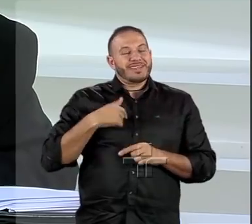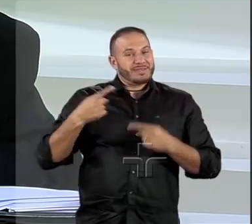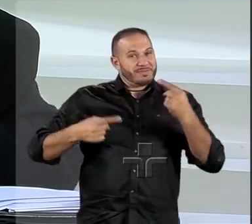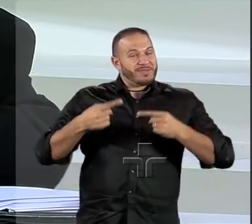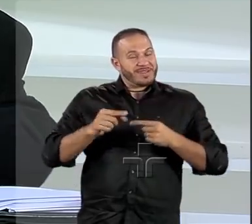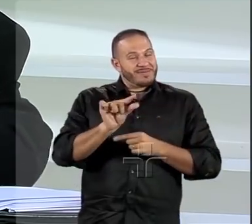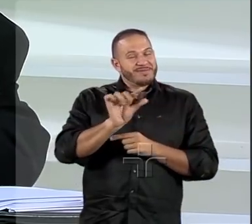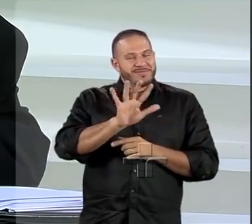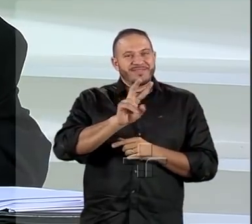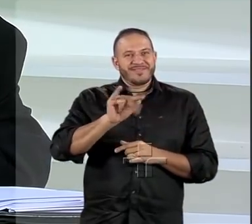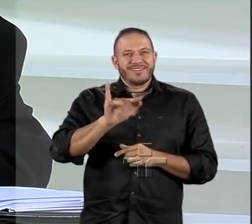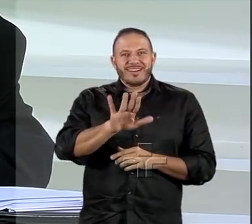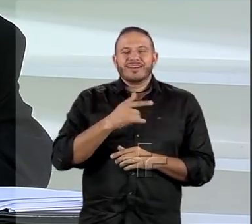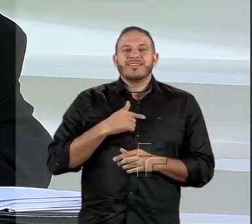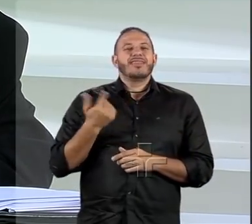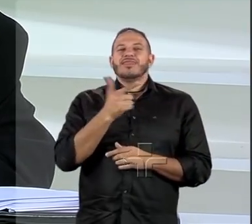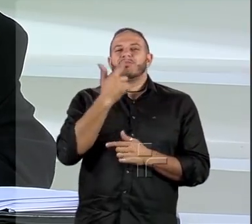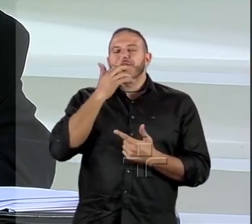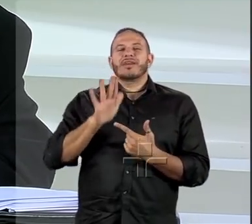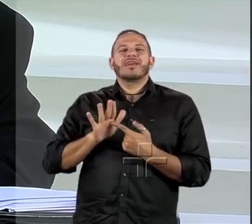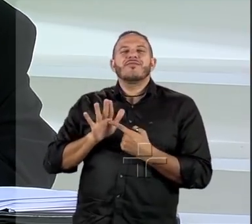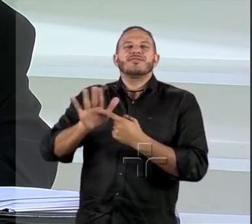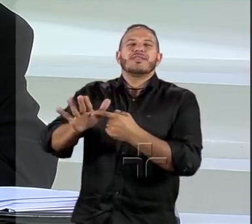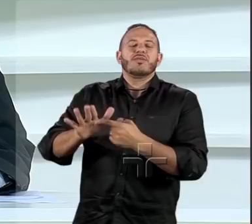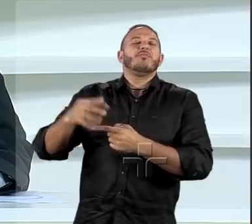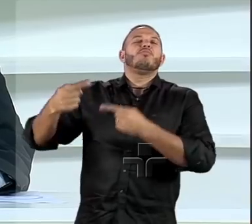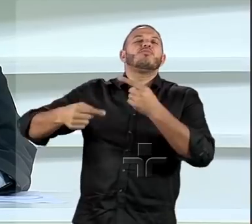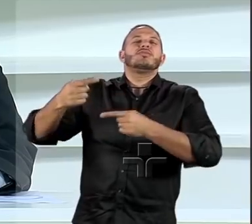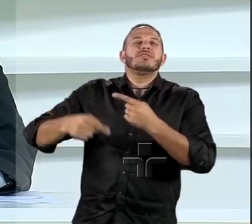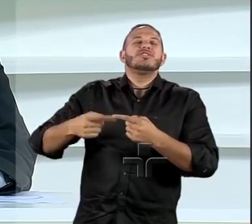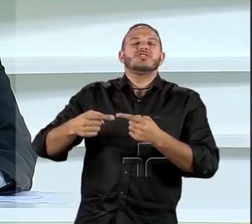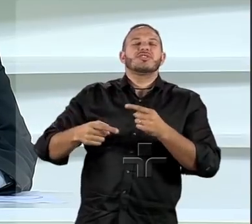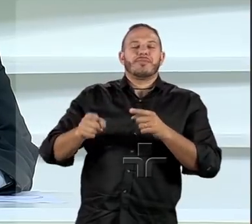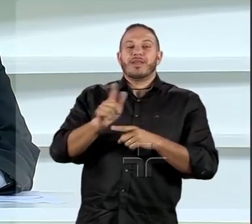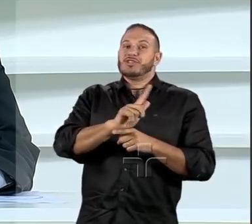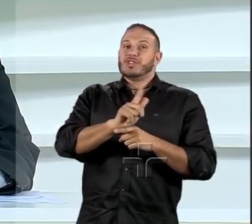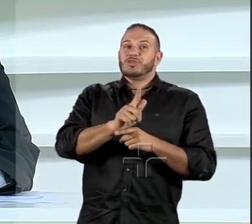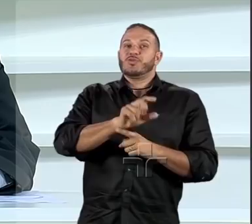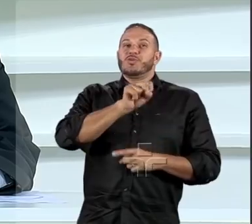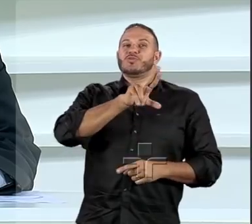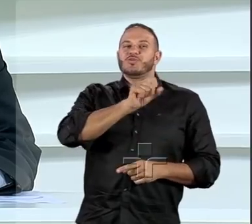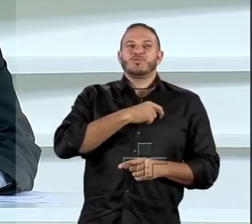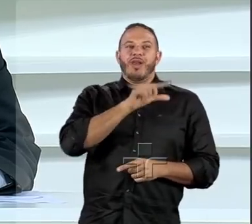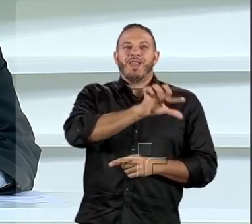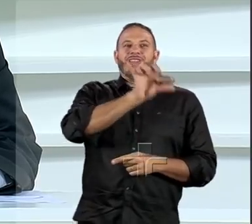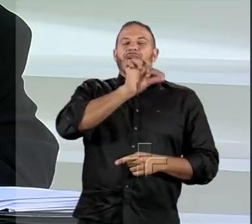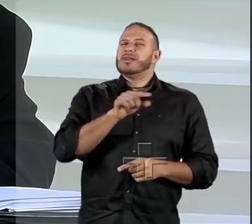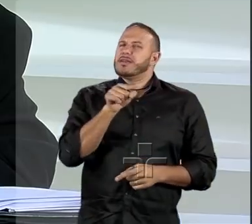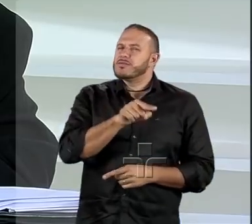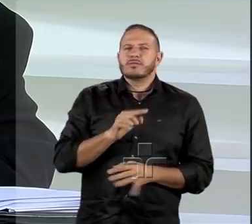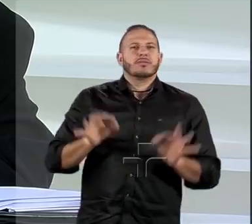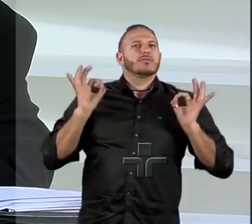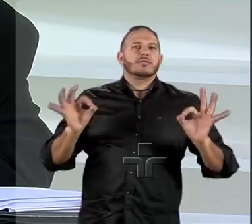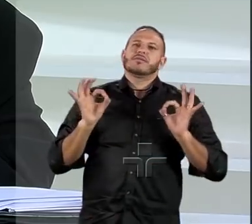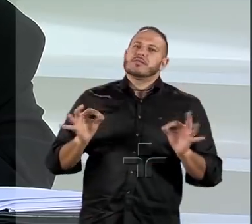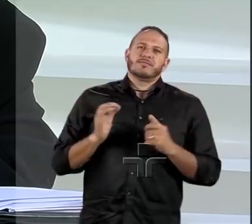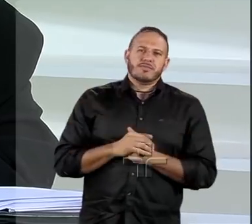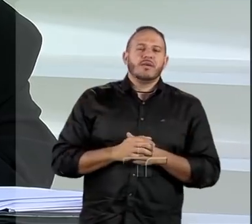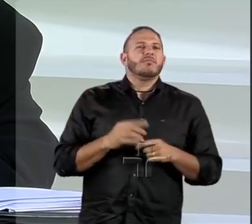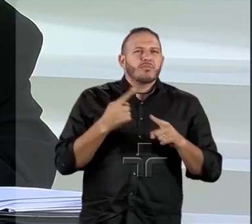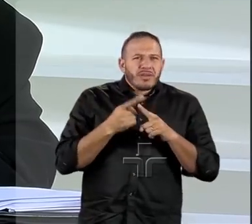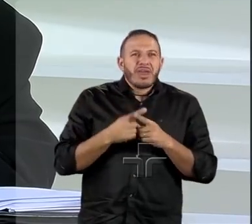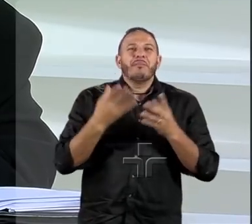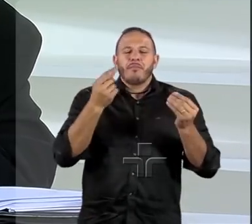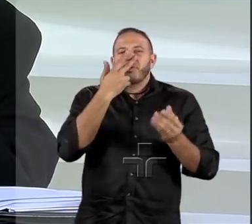enfim, não haver indicação política para gestores do SUS. Isso seria realmente... Seria sensacional, porque muito do que